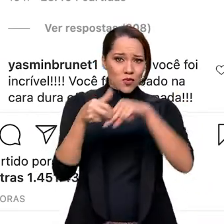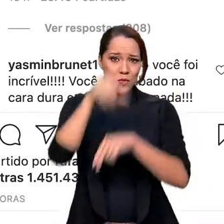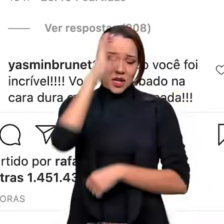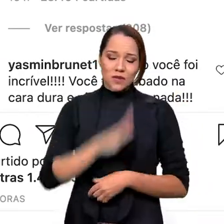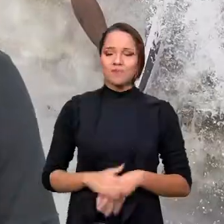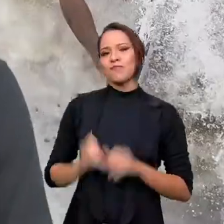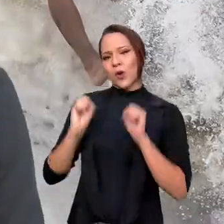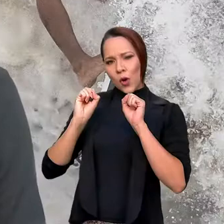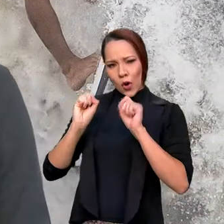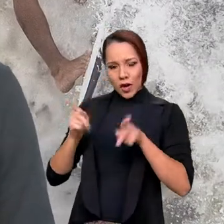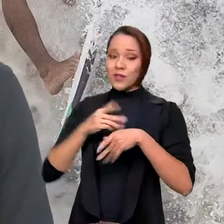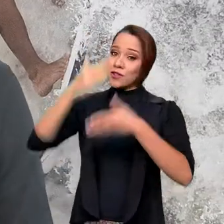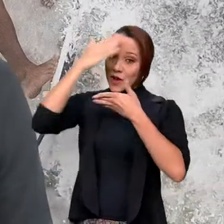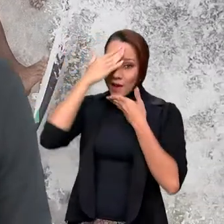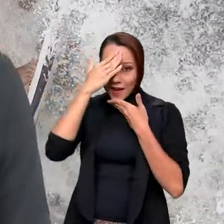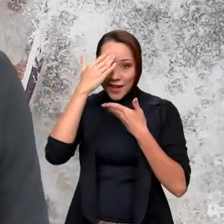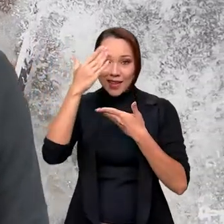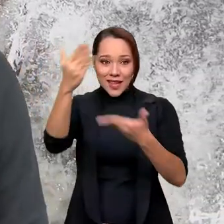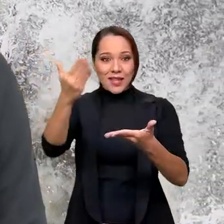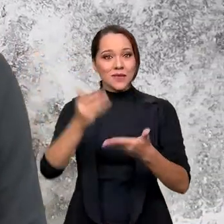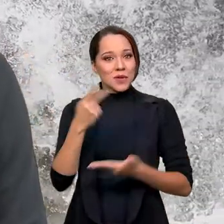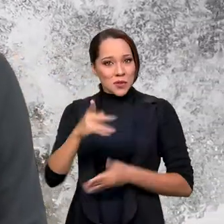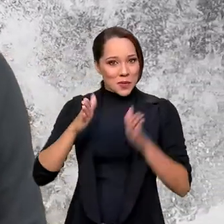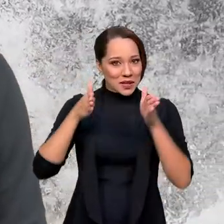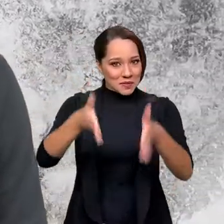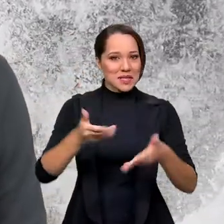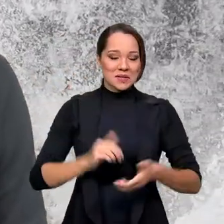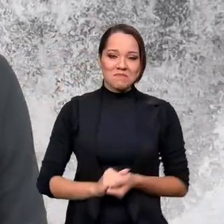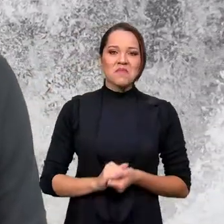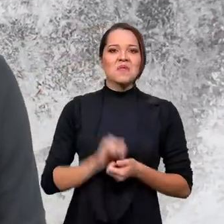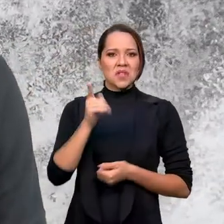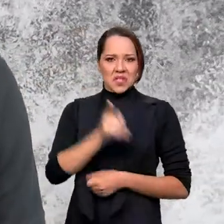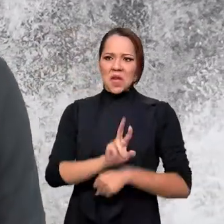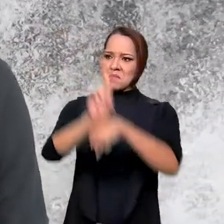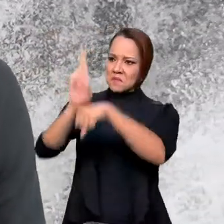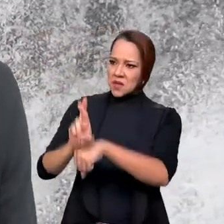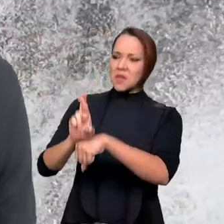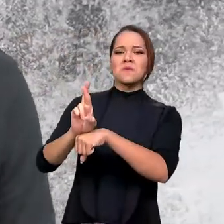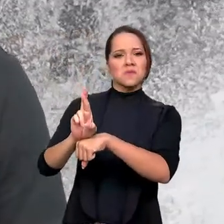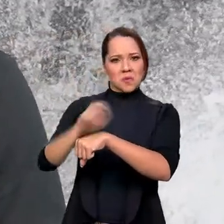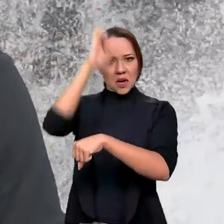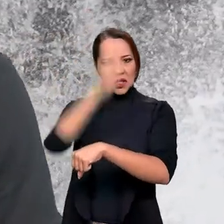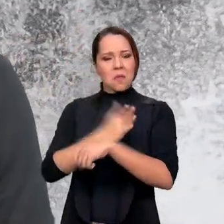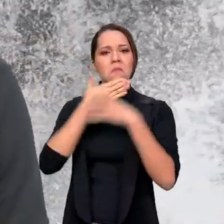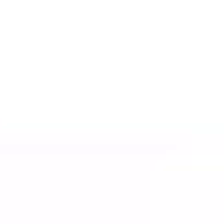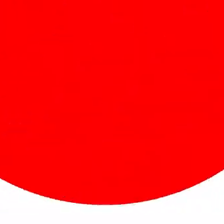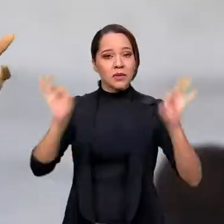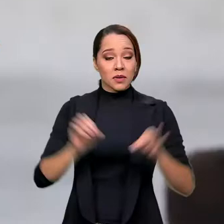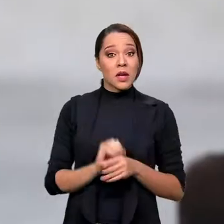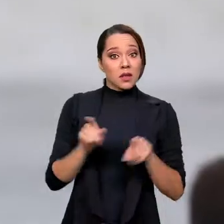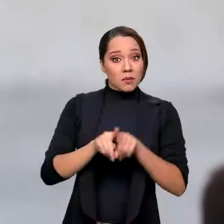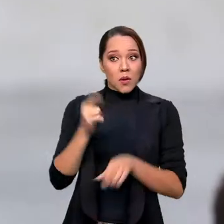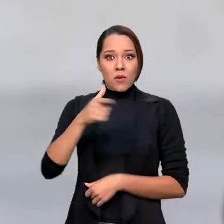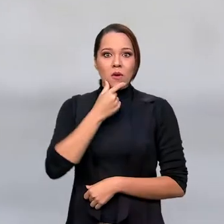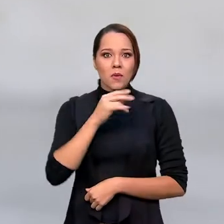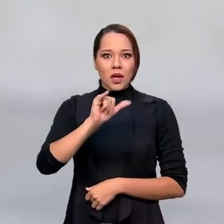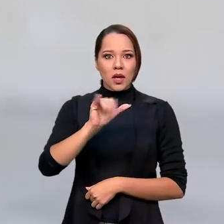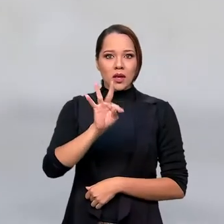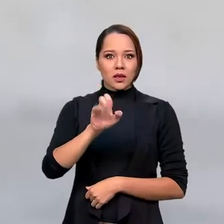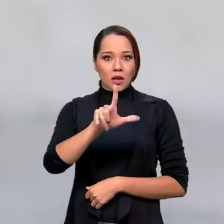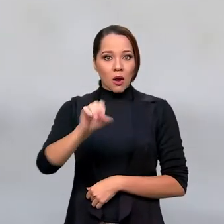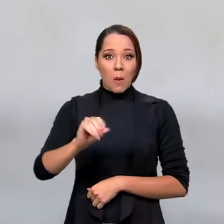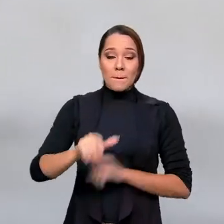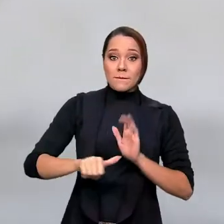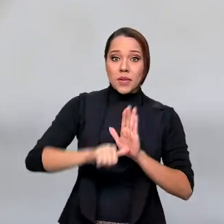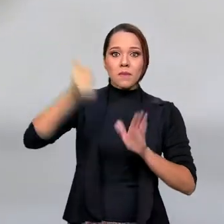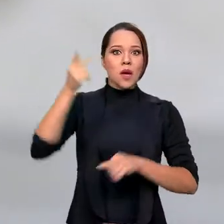medalha para o Brasil. Tudo bem, Medina, a gente que agradece pela sua participação, representou muito bem o Brasil, viu? E o que falar do Ítalo, rapaz?